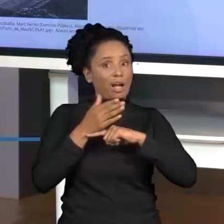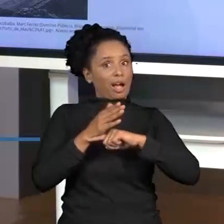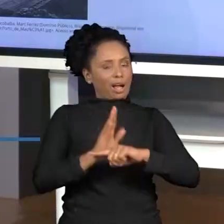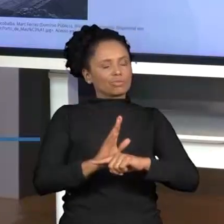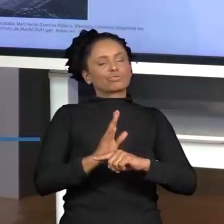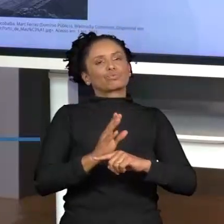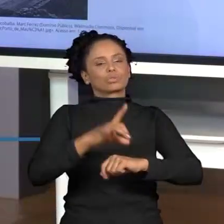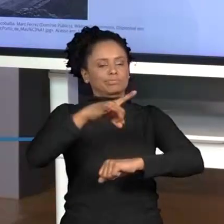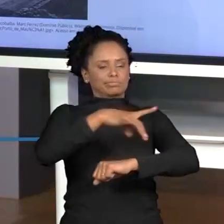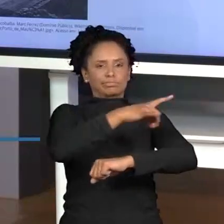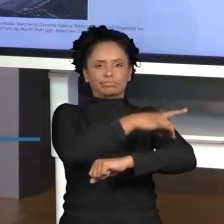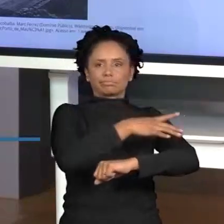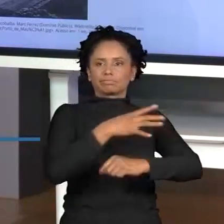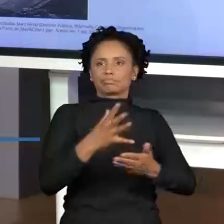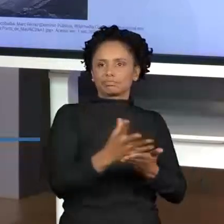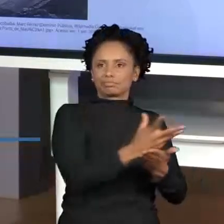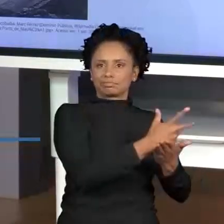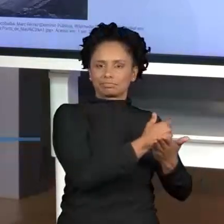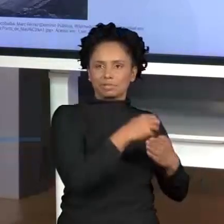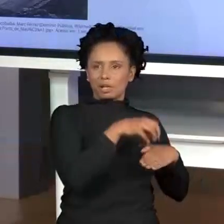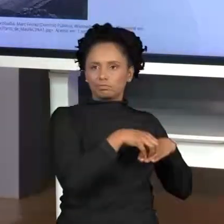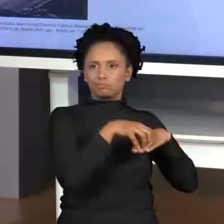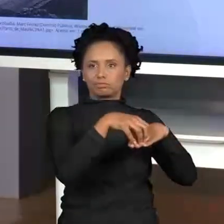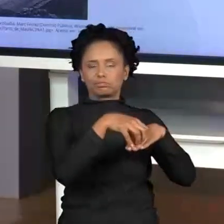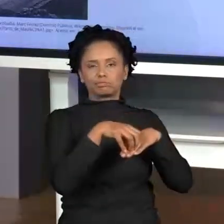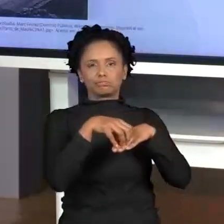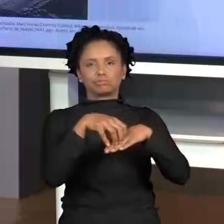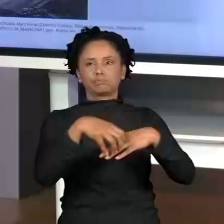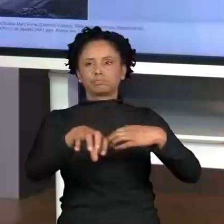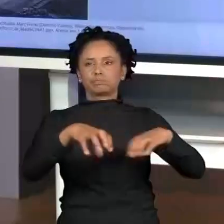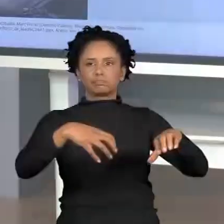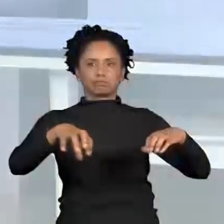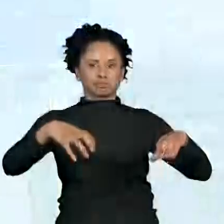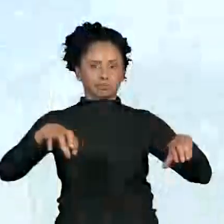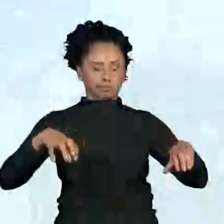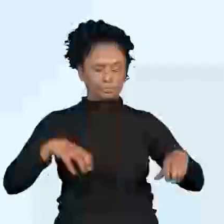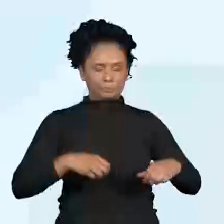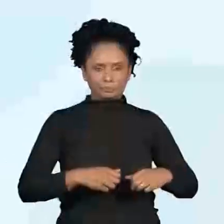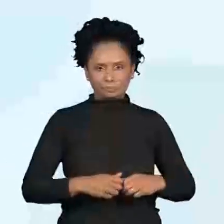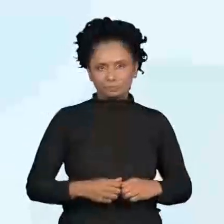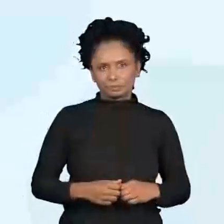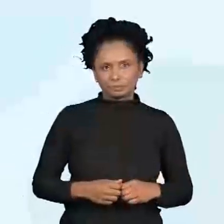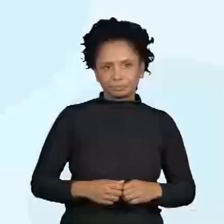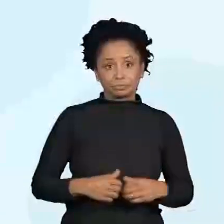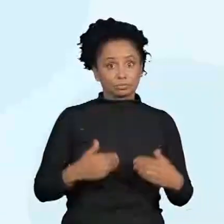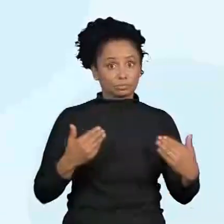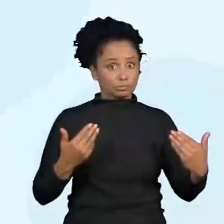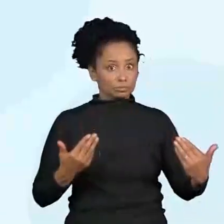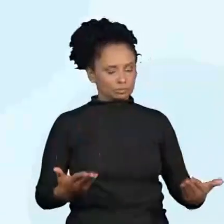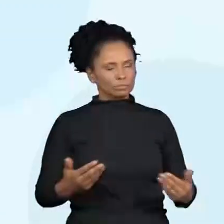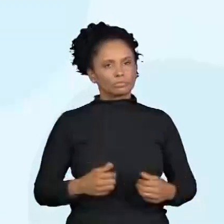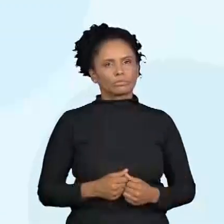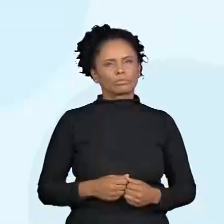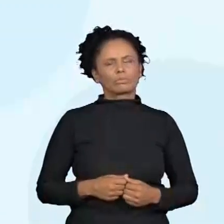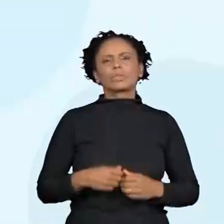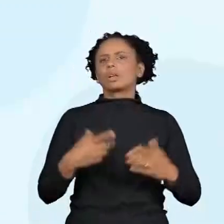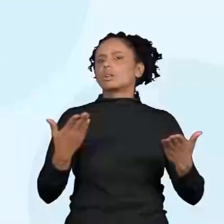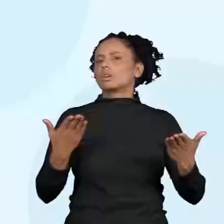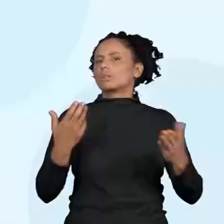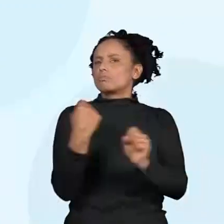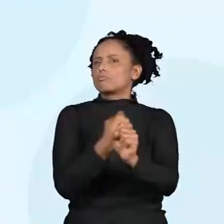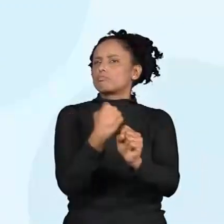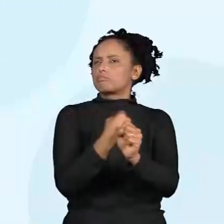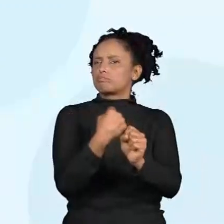agrícolas. Muito bem. Olha só, temos mais aqui, mais informações. Para a construção, o imperador